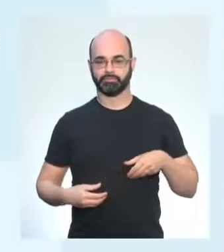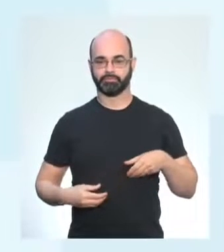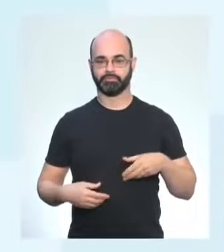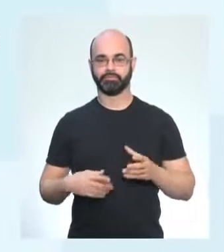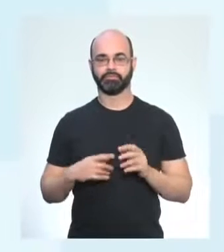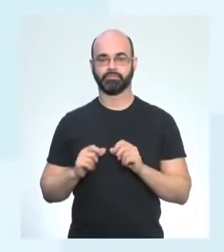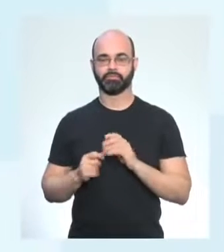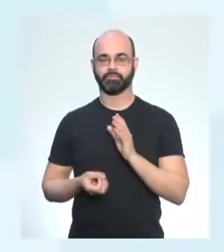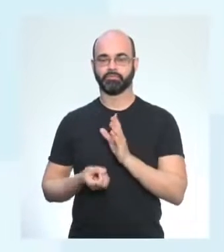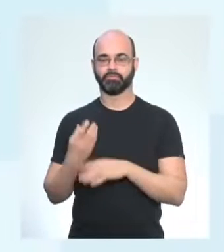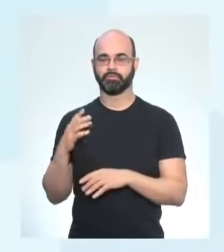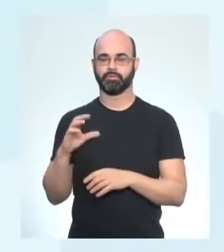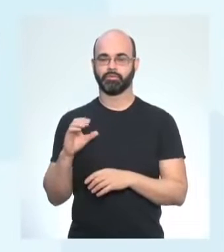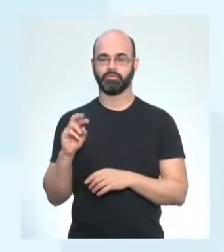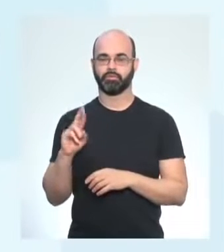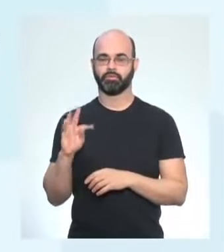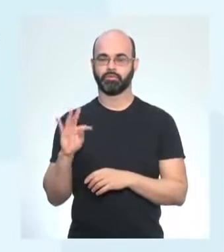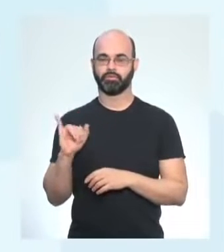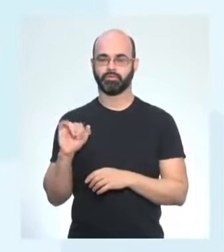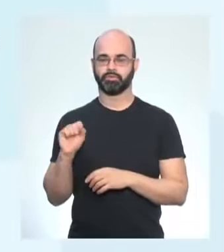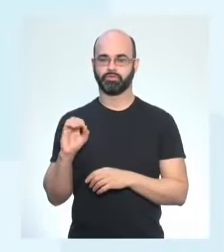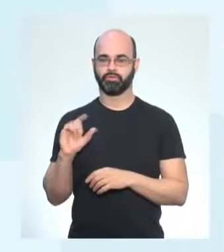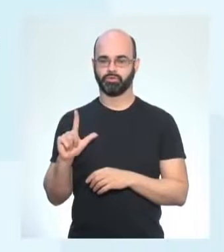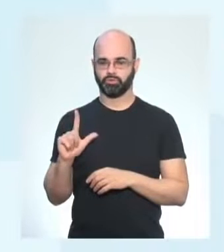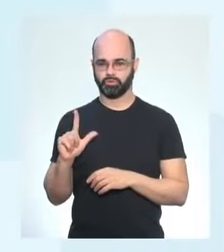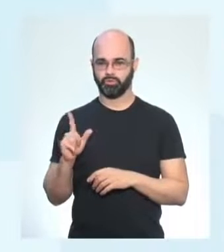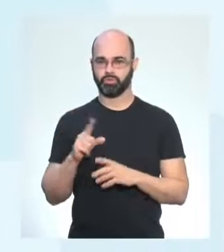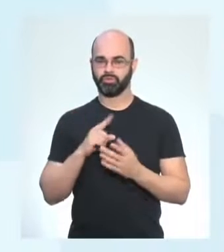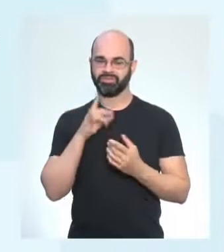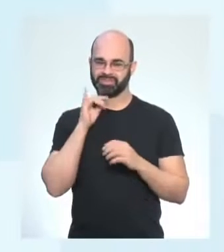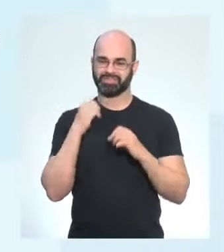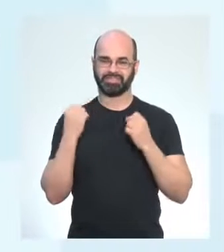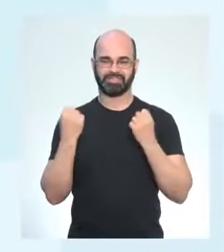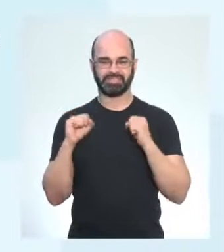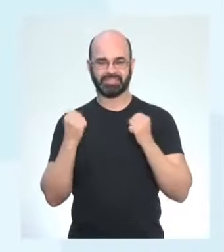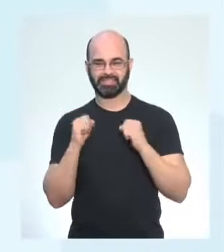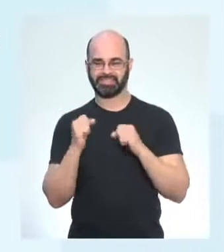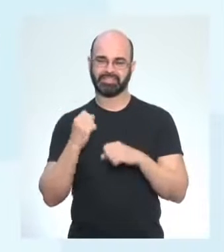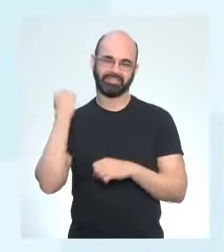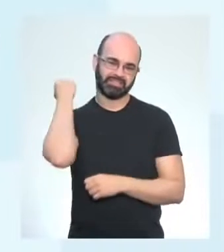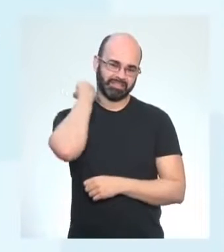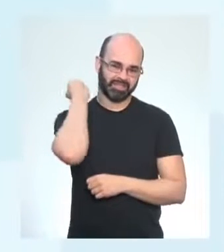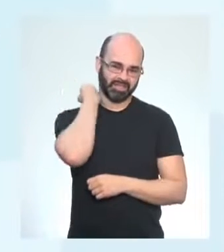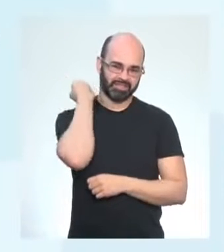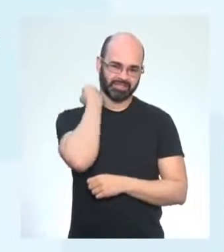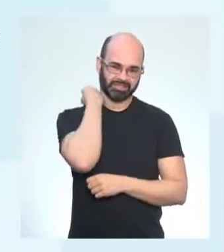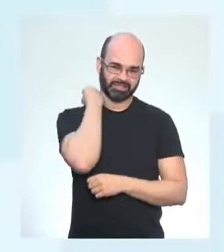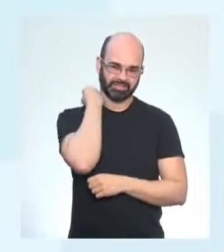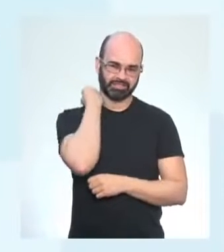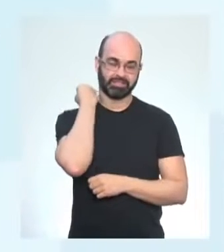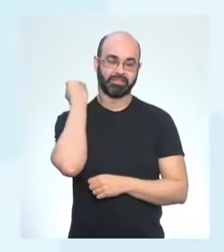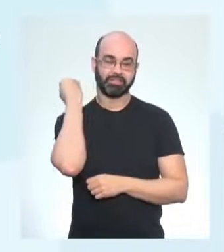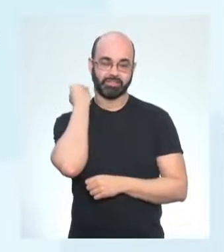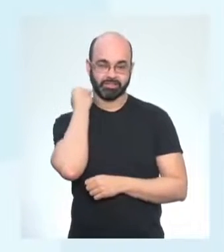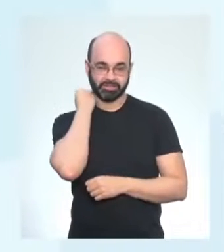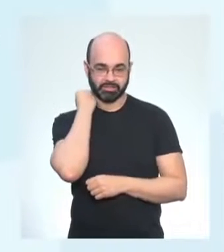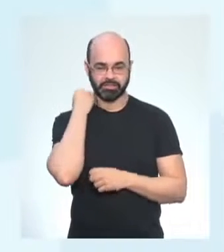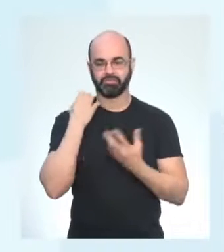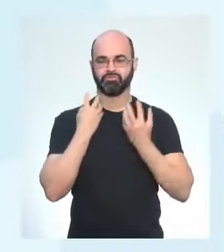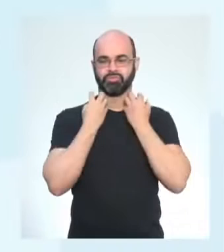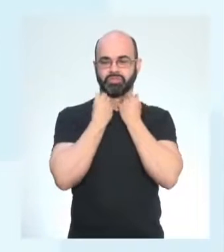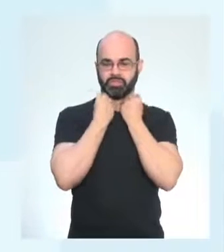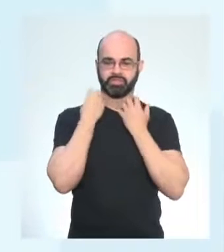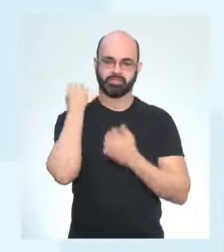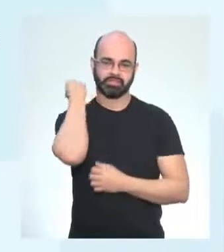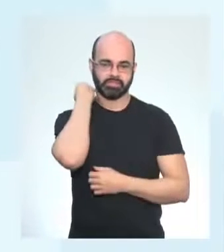cortisol, que é um mediador metabólico da resposta ao estresse. Então, quando você tem um estresse, você vai... O que é estresse? Ah,